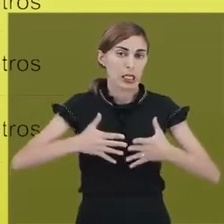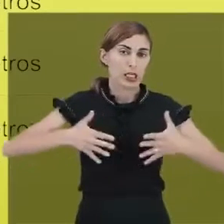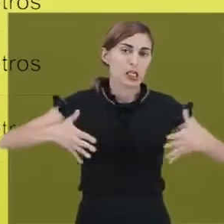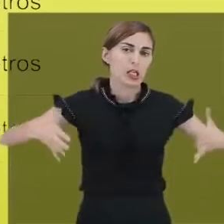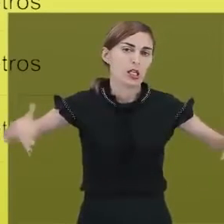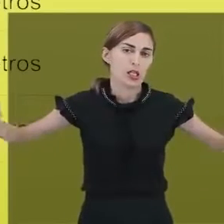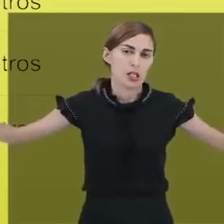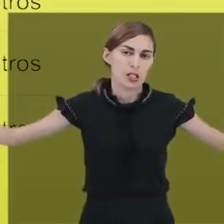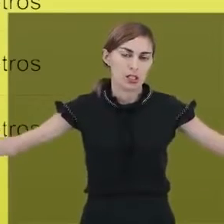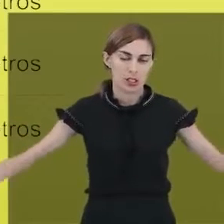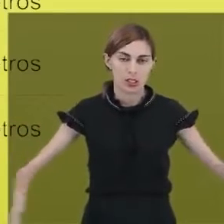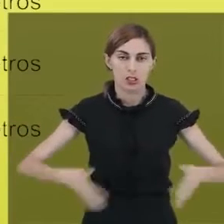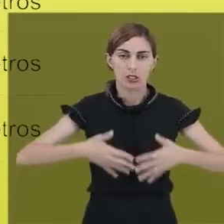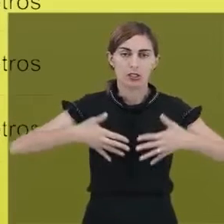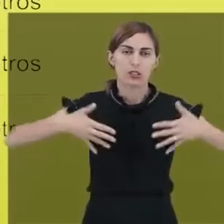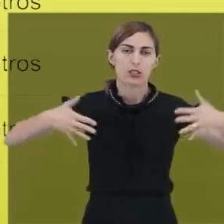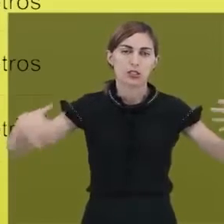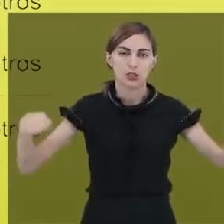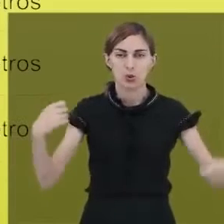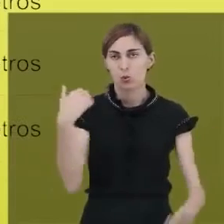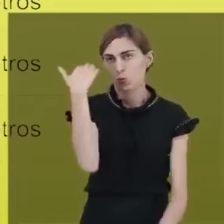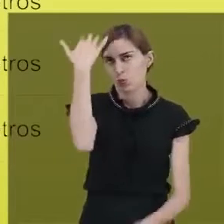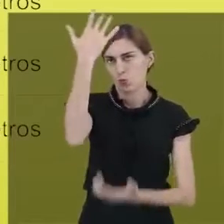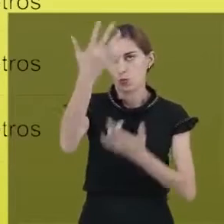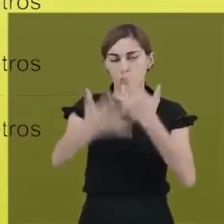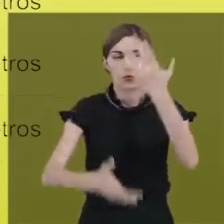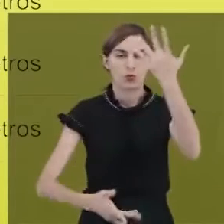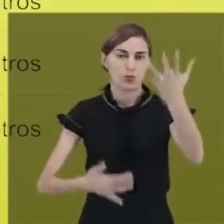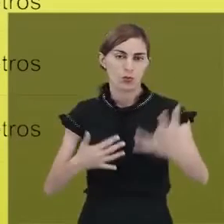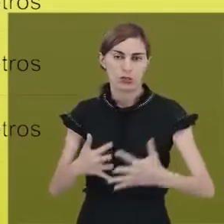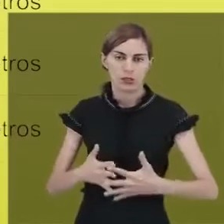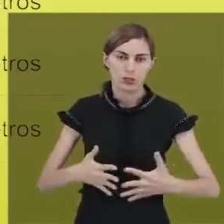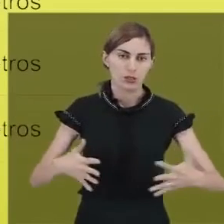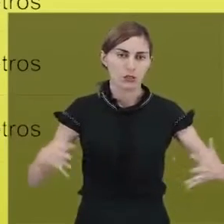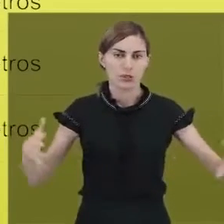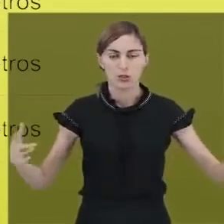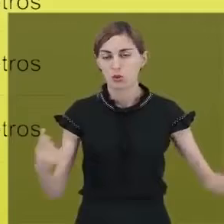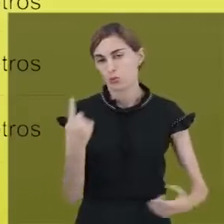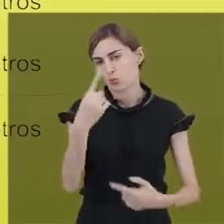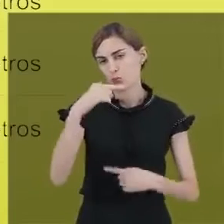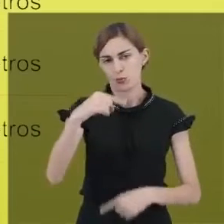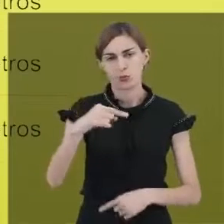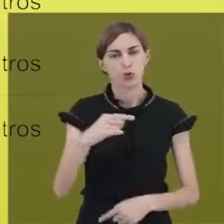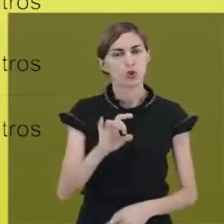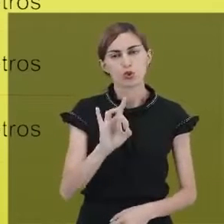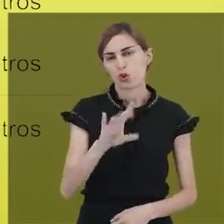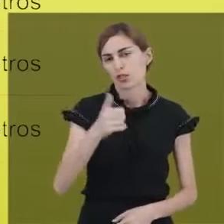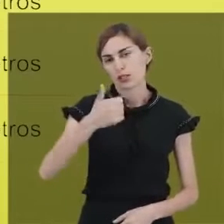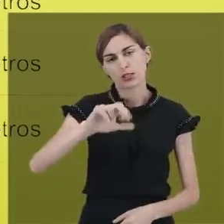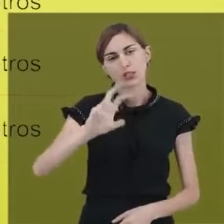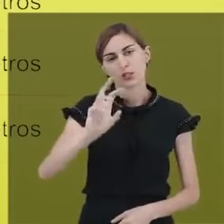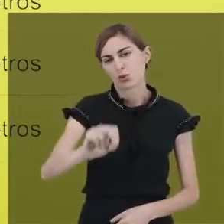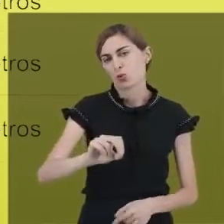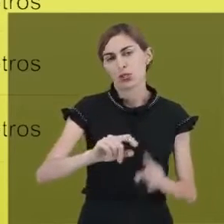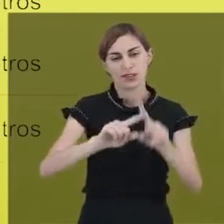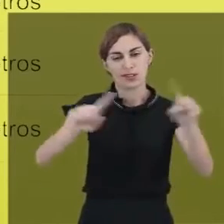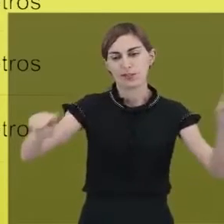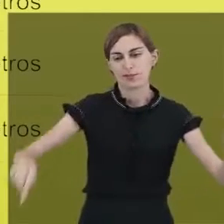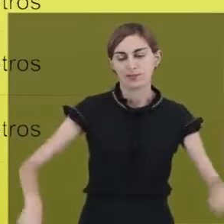de fogo de risco grande. O incêndio, o extintor, ele só pode cobrir no máximo 150 metros quadrados.